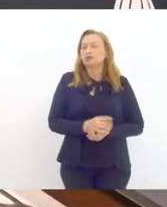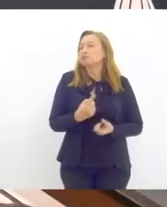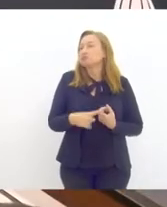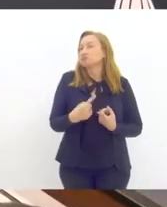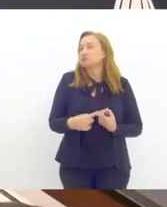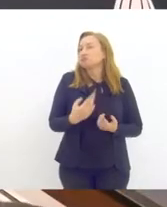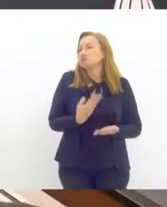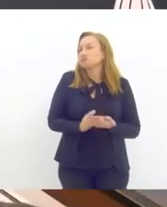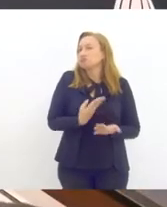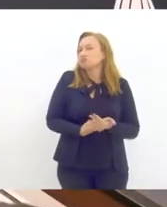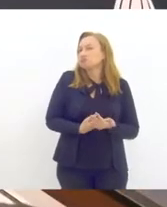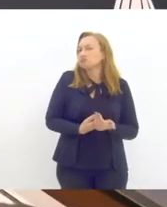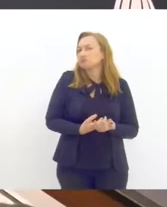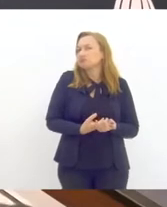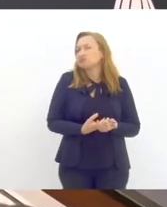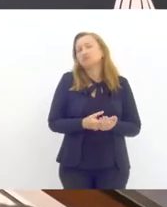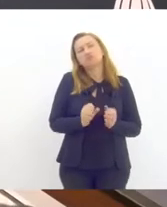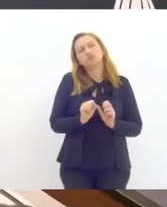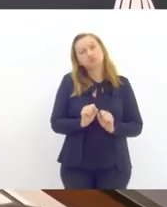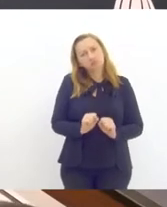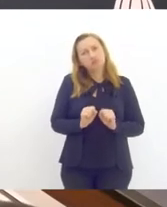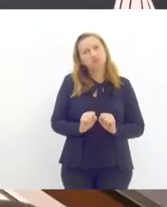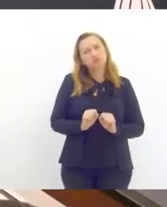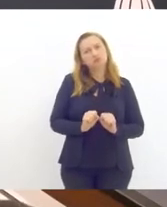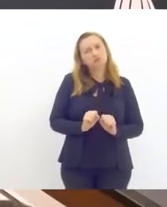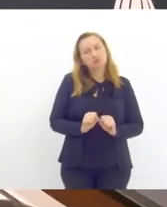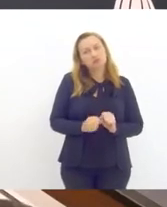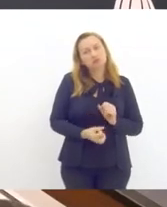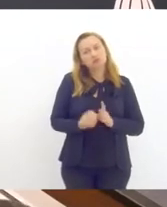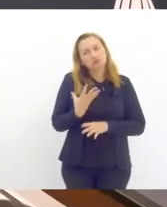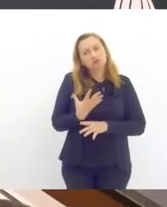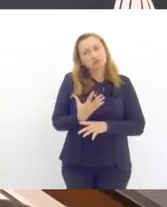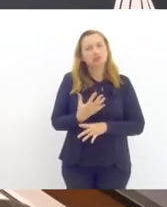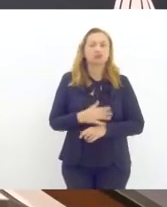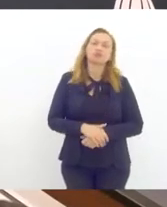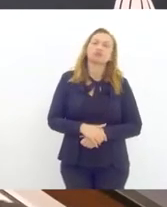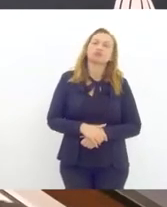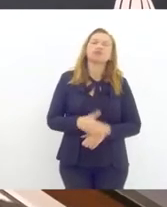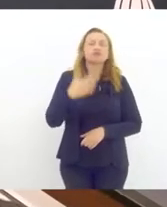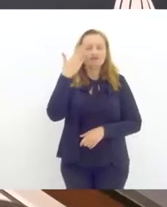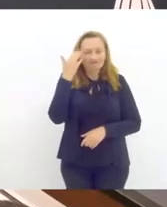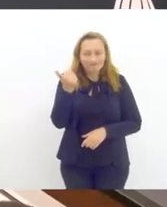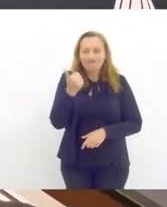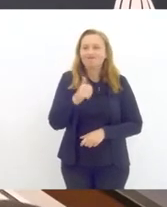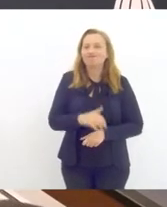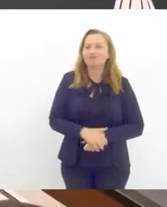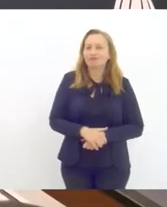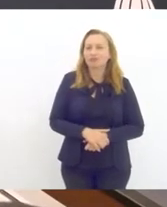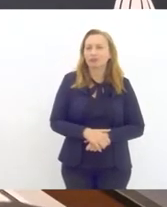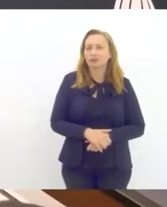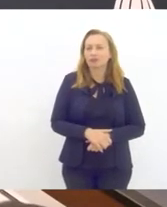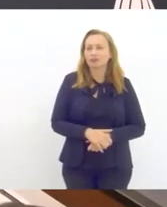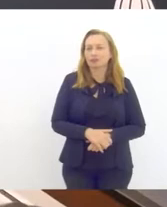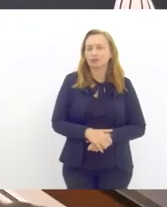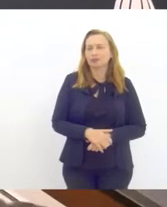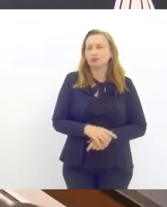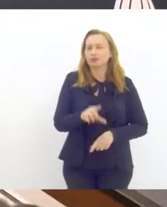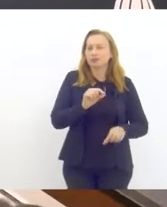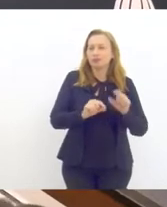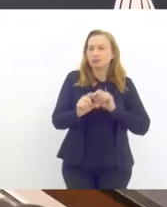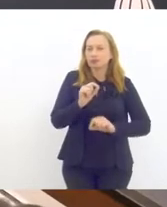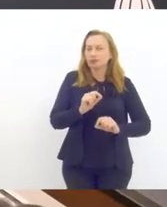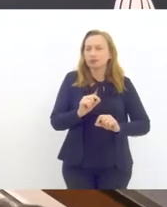estudo poderá produzir. Né? A gente sabe que a decisão